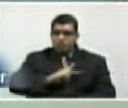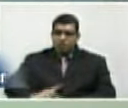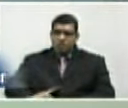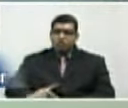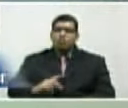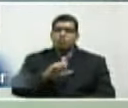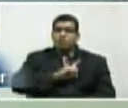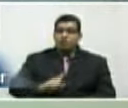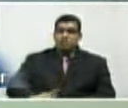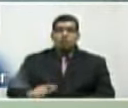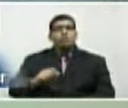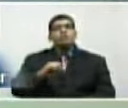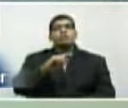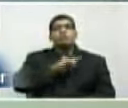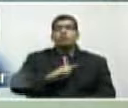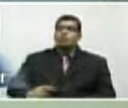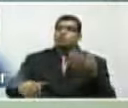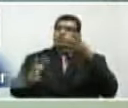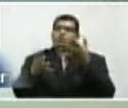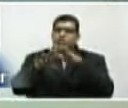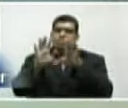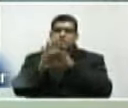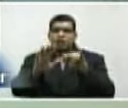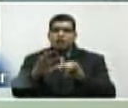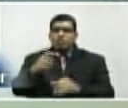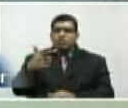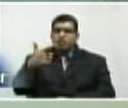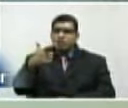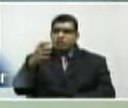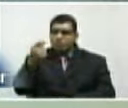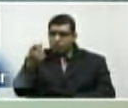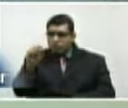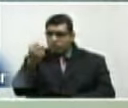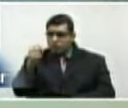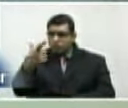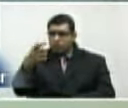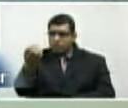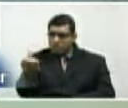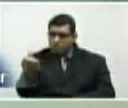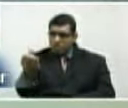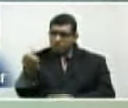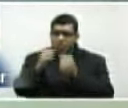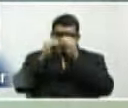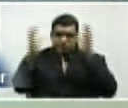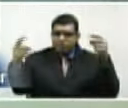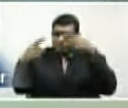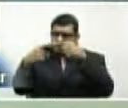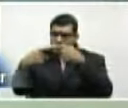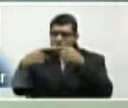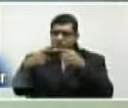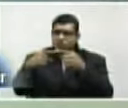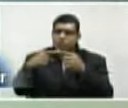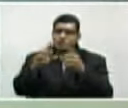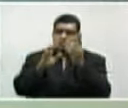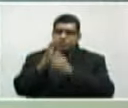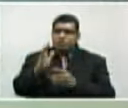um trabalho para incluir na Lei 2826 critérios claros, definição de um comitê